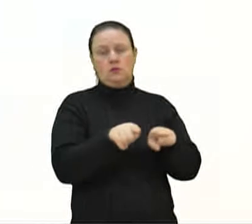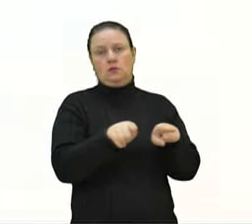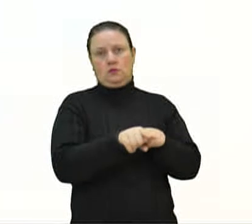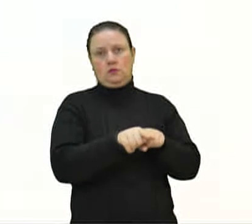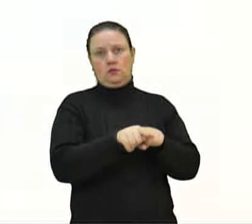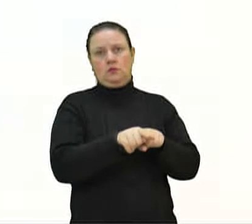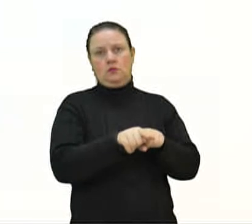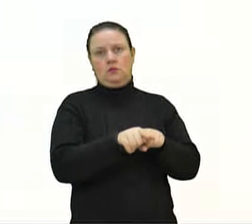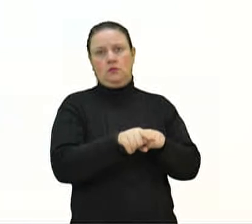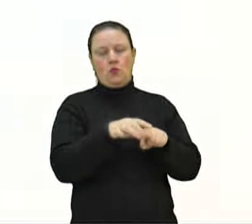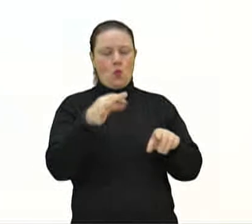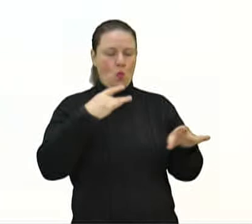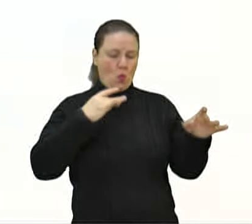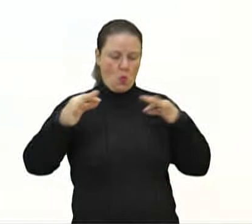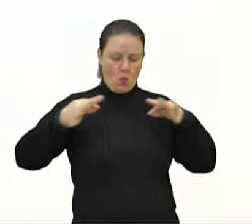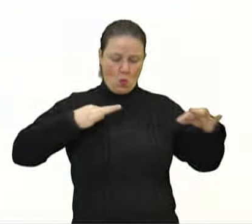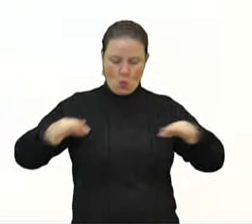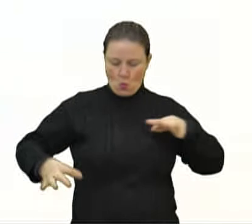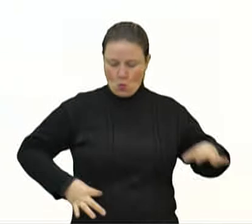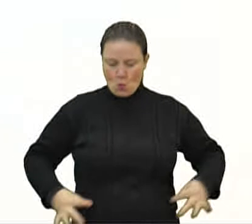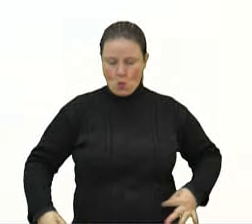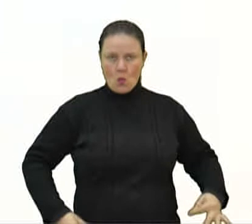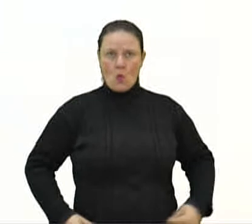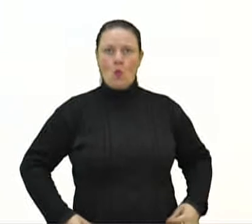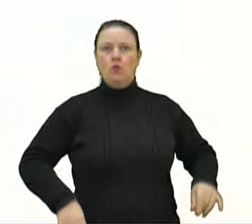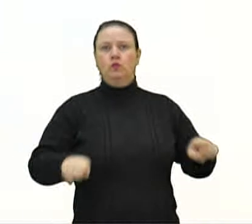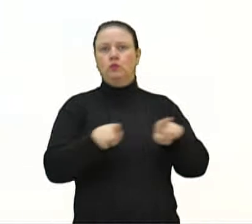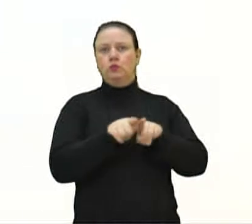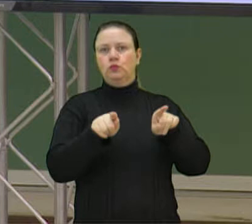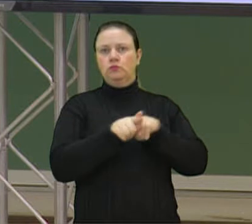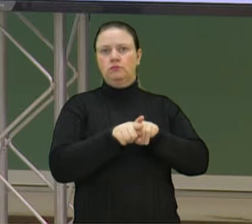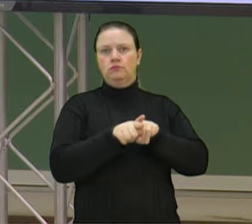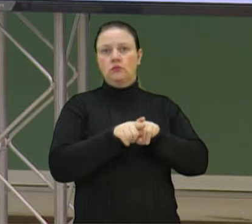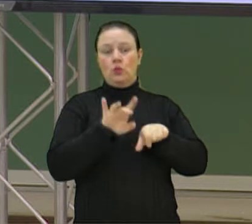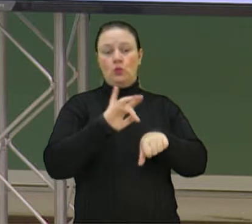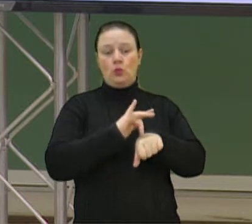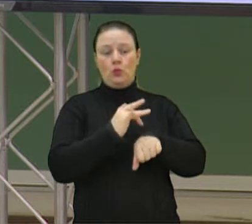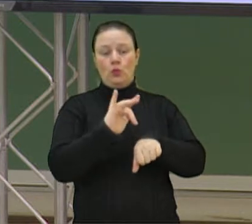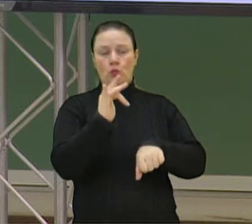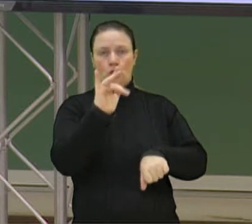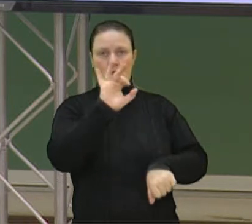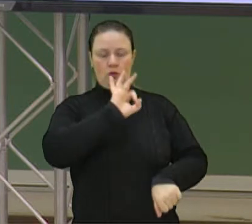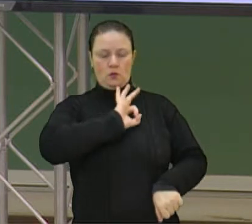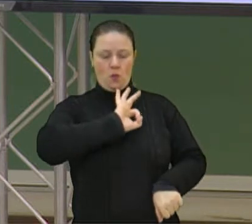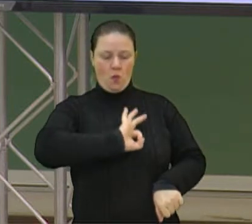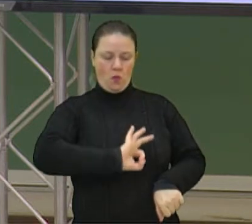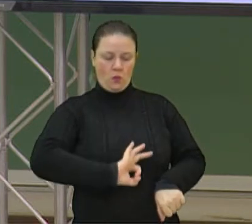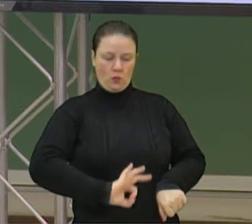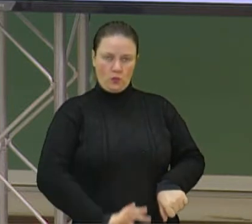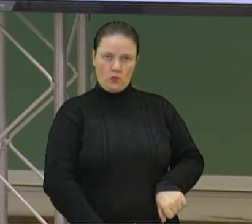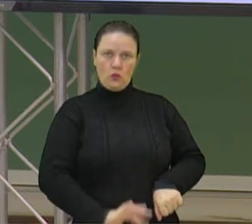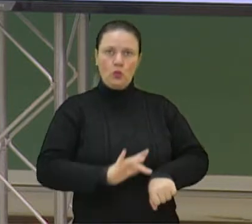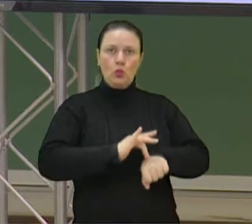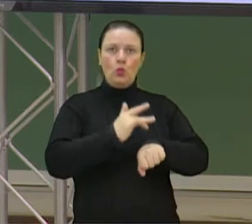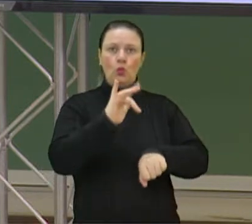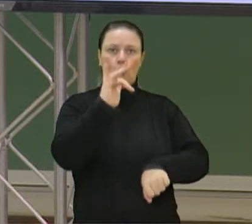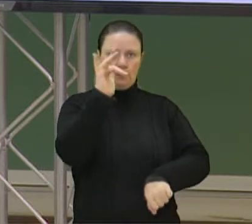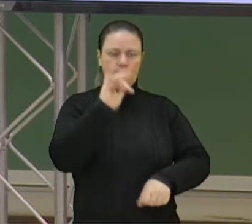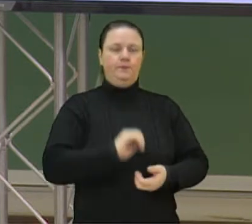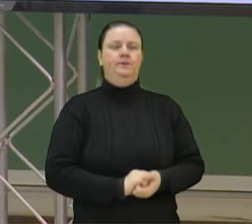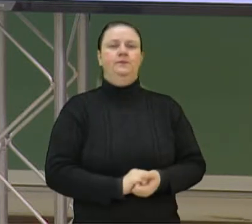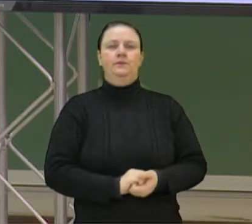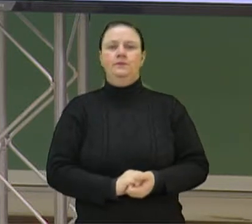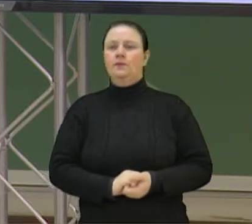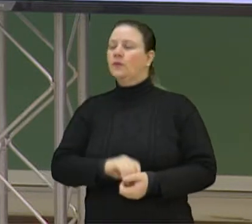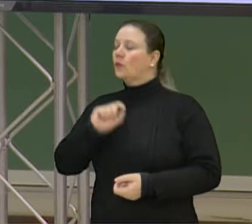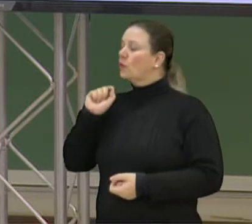blusa de pontos. Uma blusa de pontos é uma blusa de tricô, uma blusa com pontos, né? Com botões dourados. De que